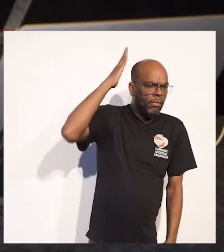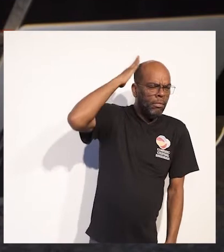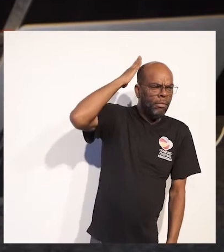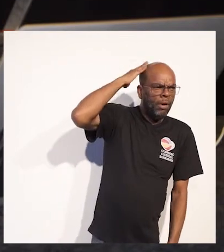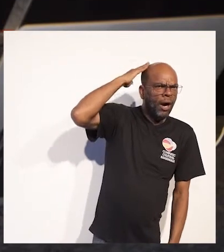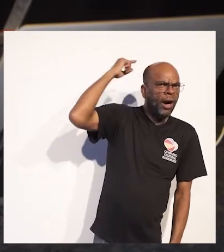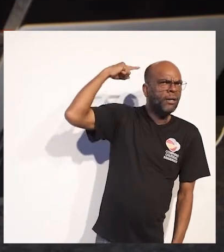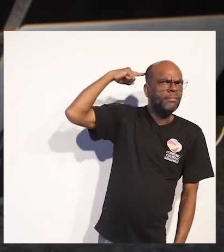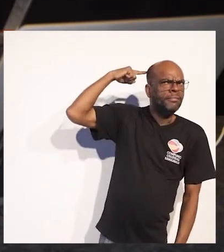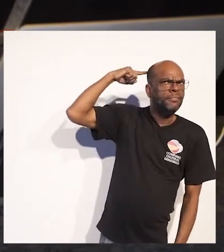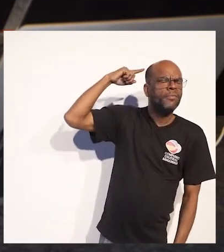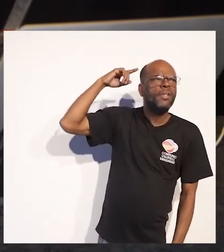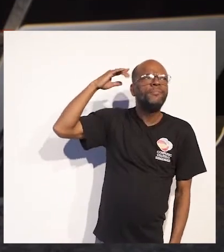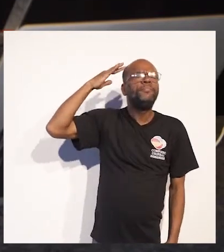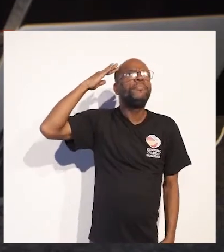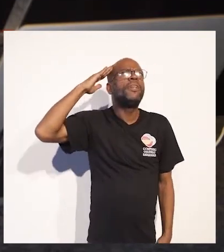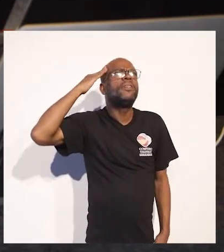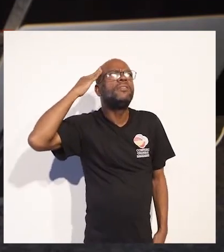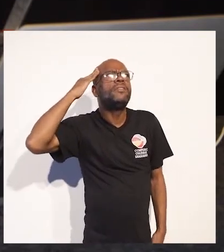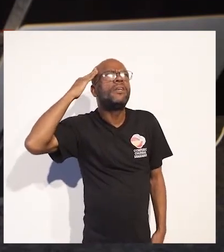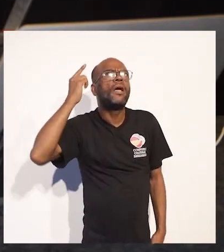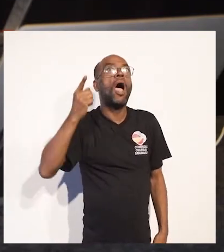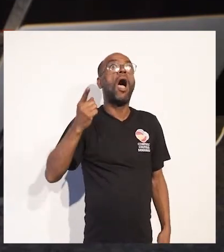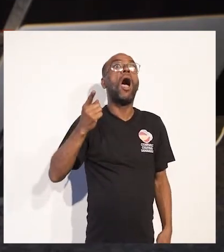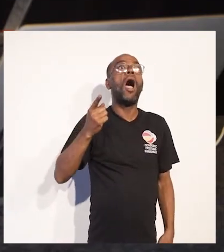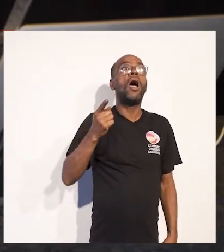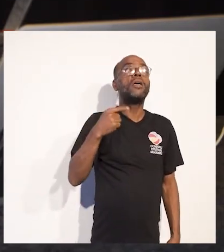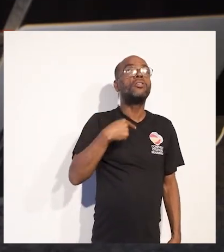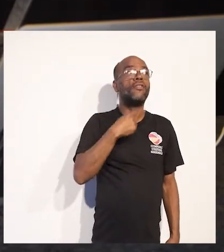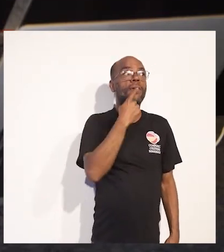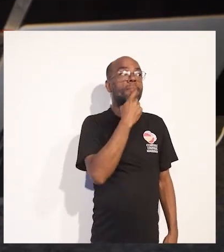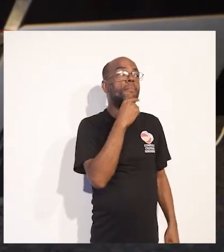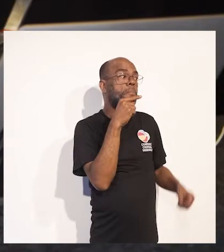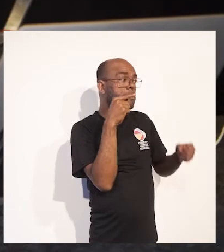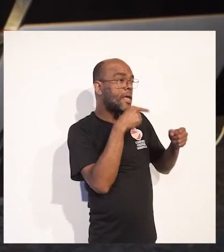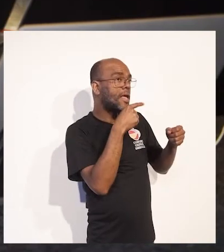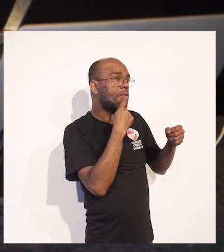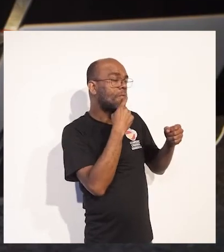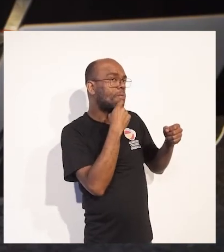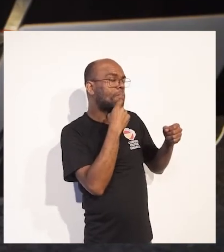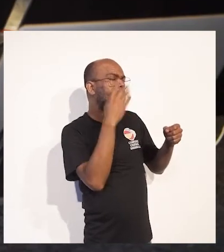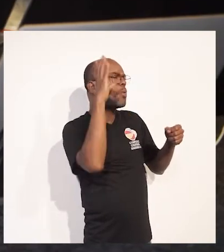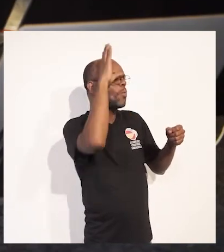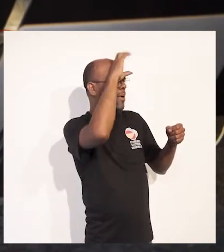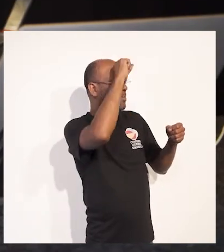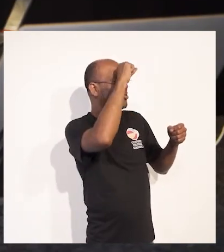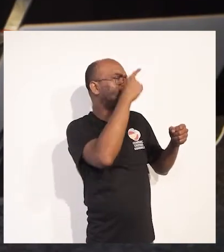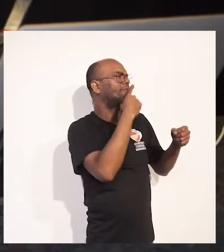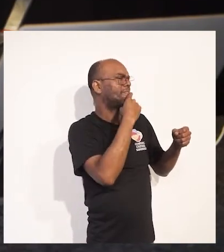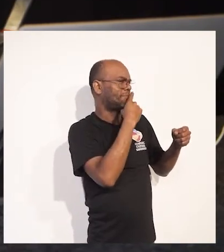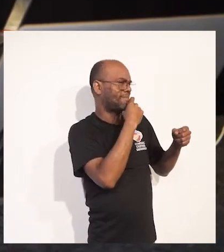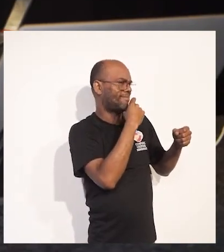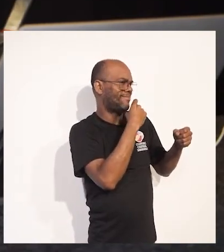cérebro vai identificar, opa, isso é vermelho, porque eu aprendi que isso era vermelho.